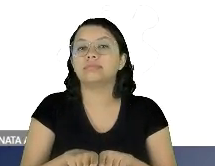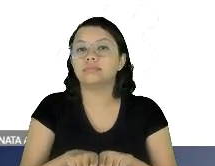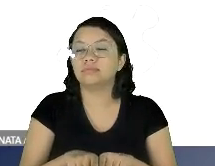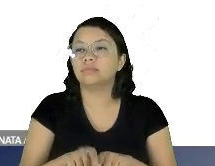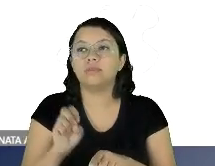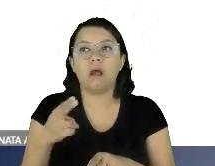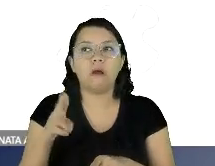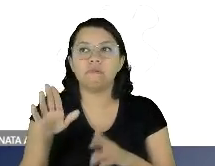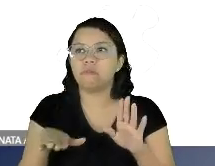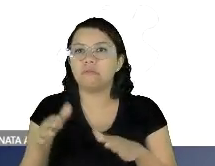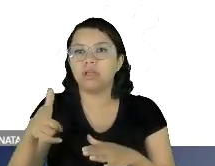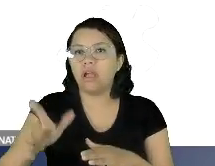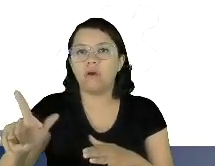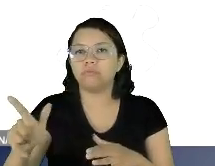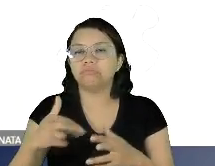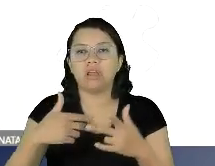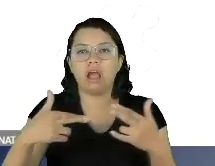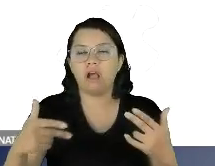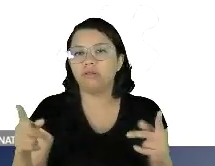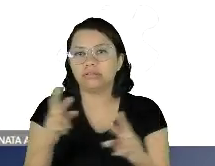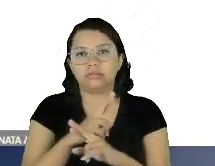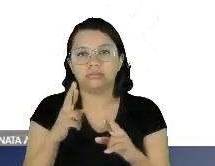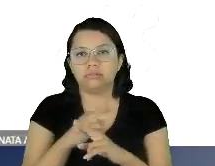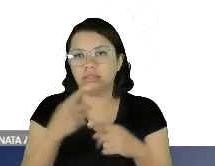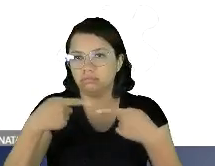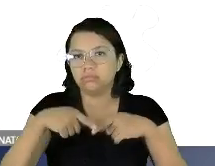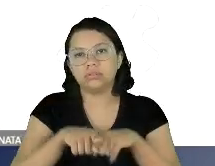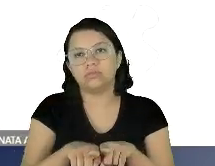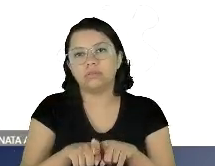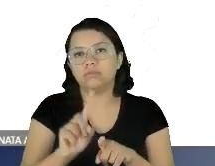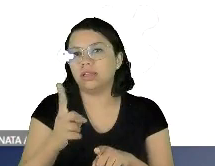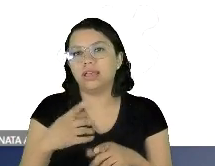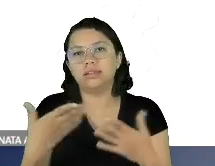qualquer coisa sexual, presume-se o não.